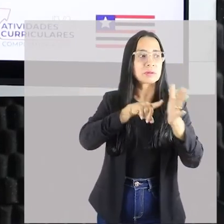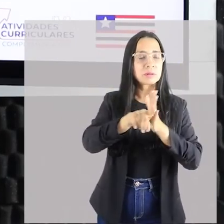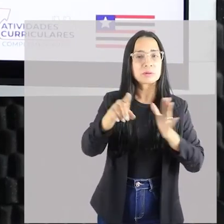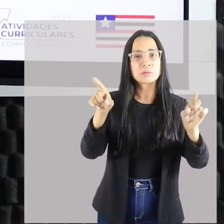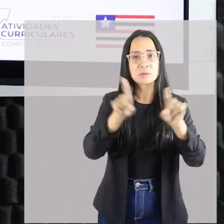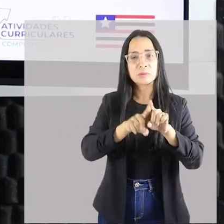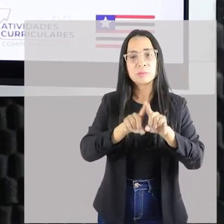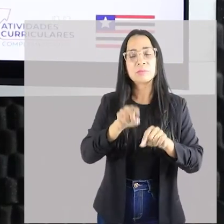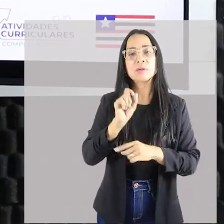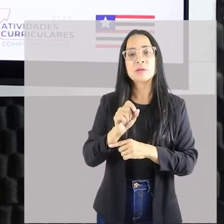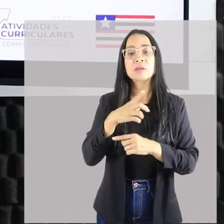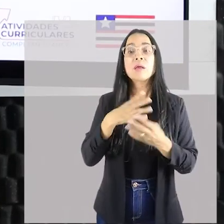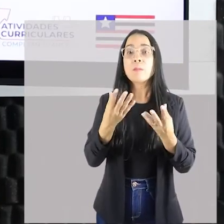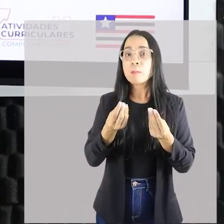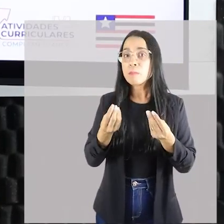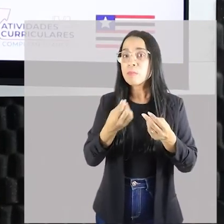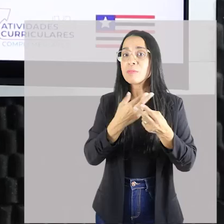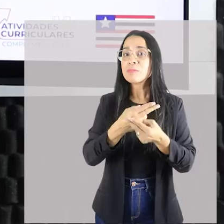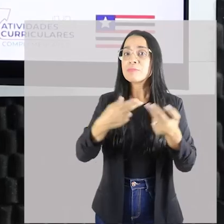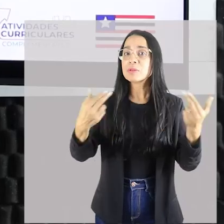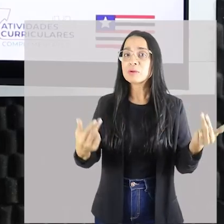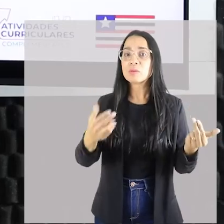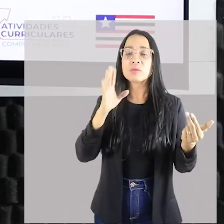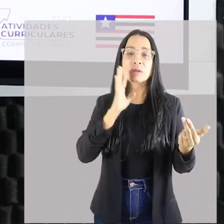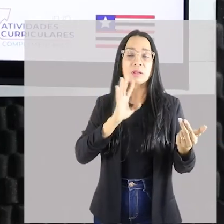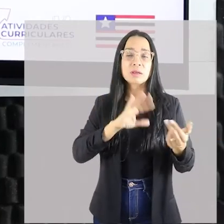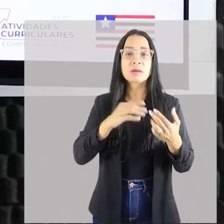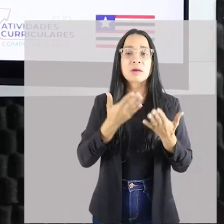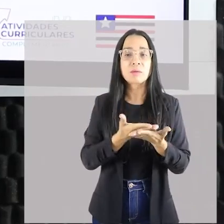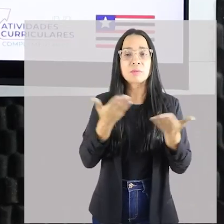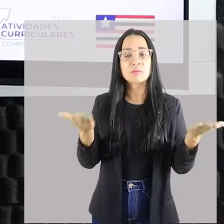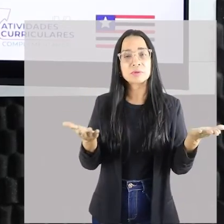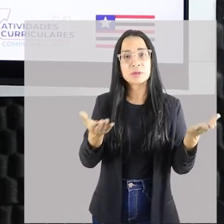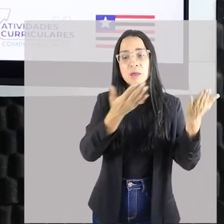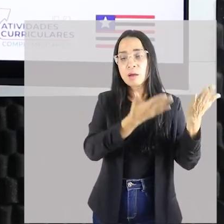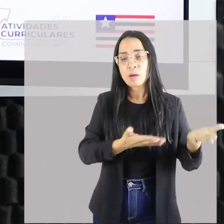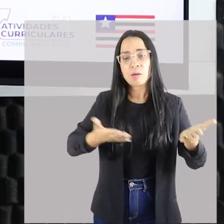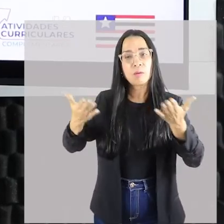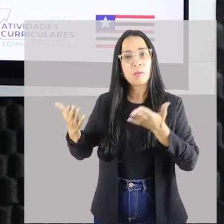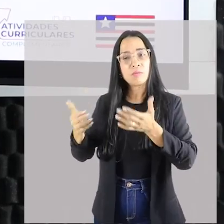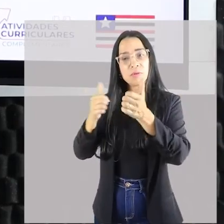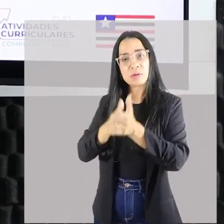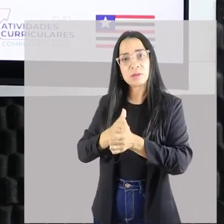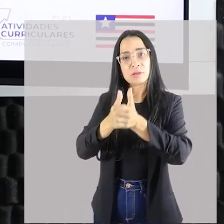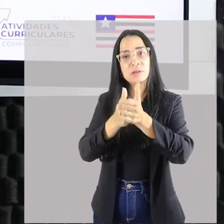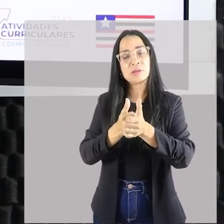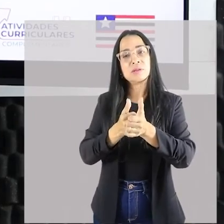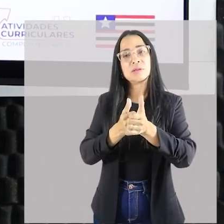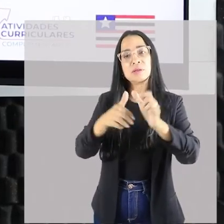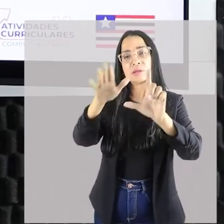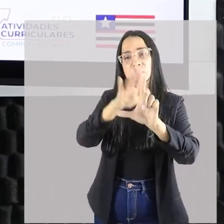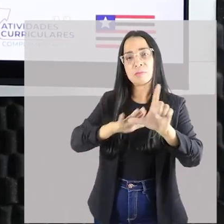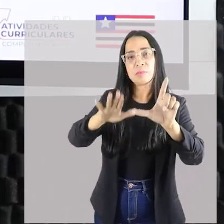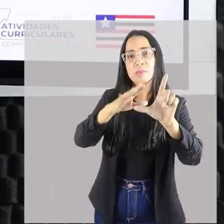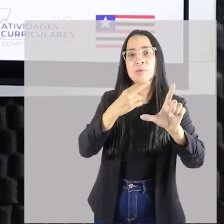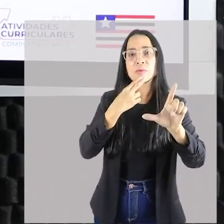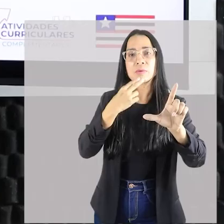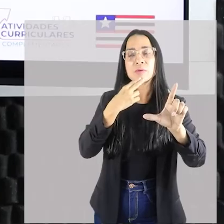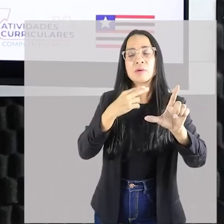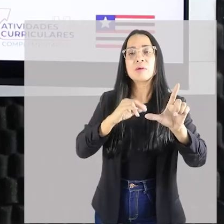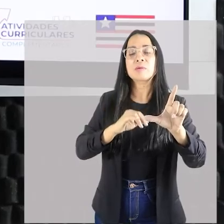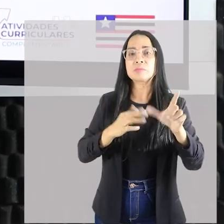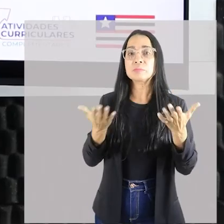né, também lá. Tem muita coisa interessante para você. Vou te convidar a seguir a nossa página lá no Instagram da